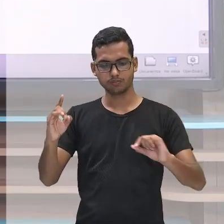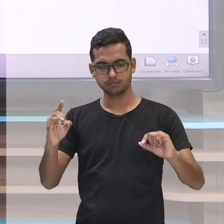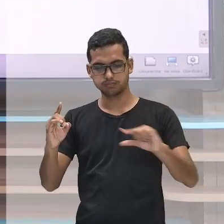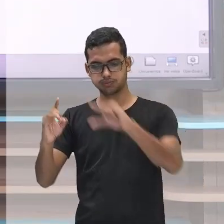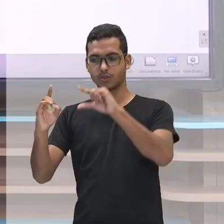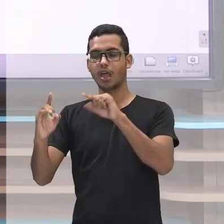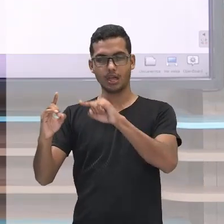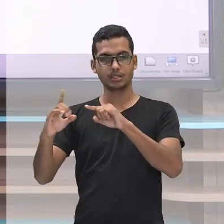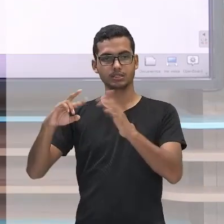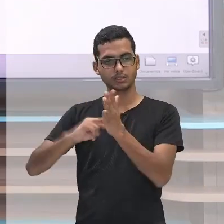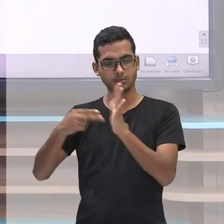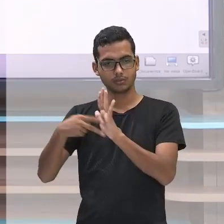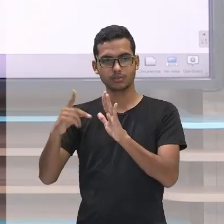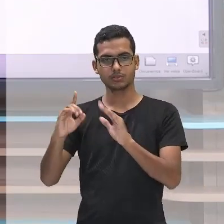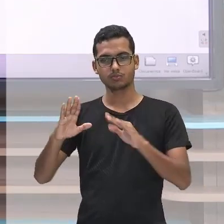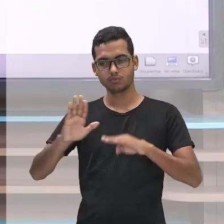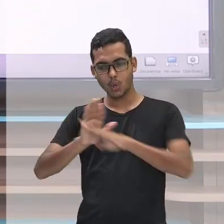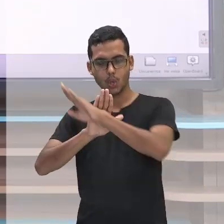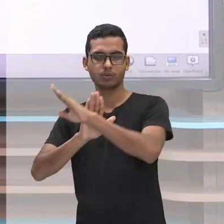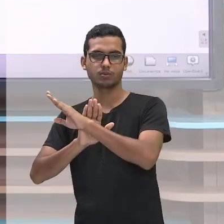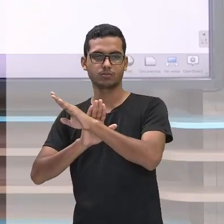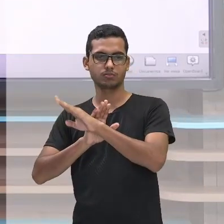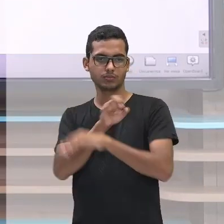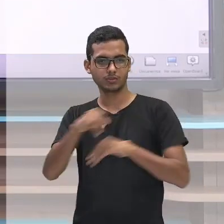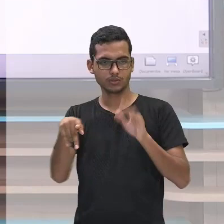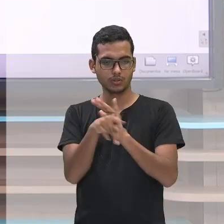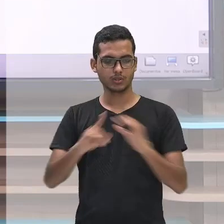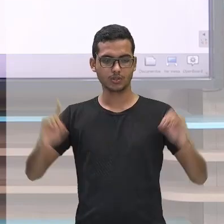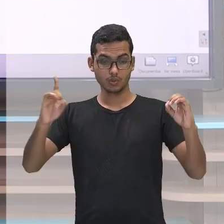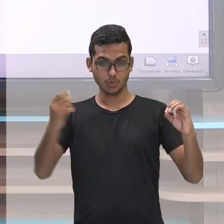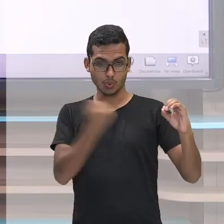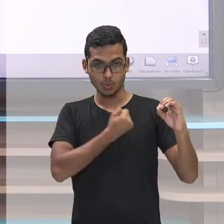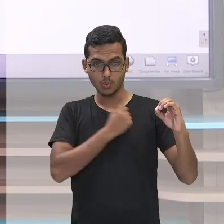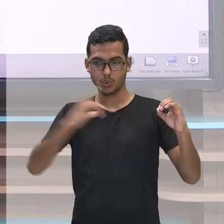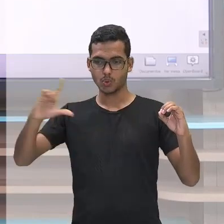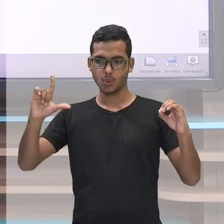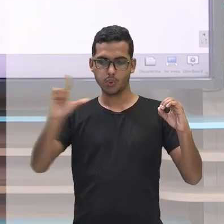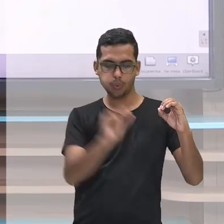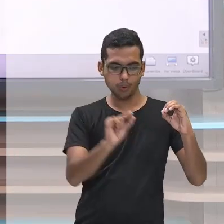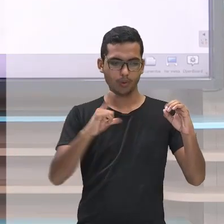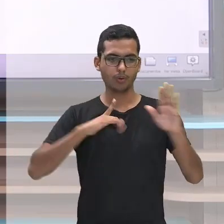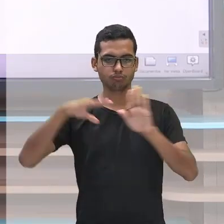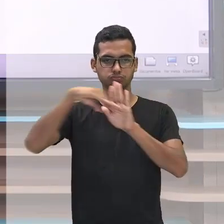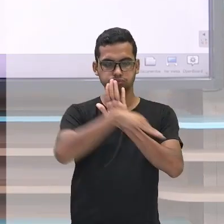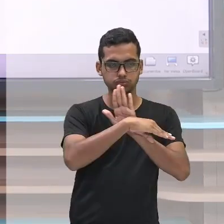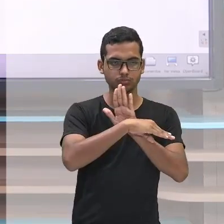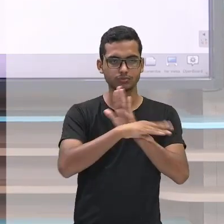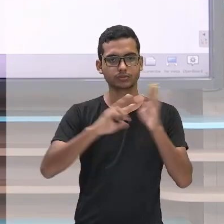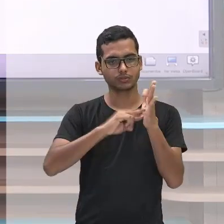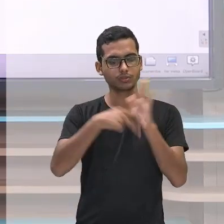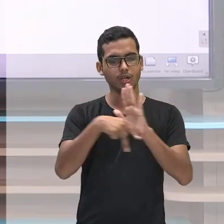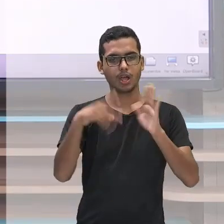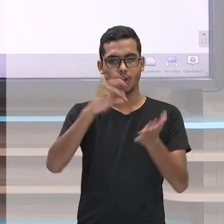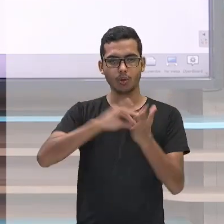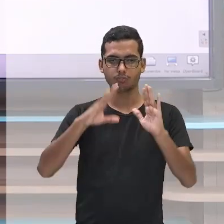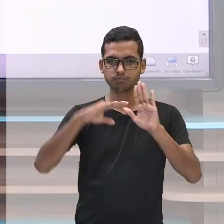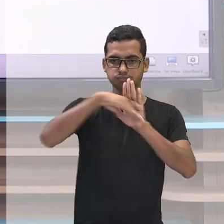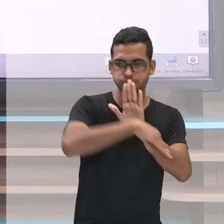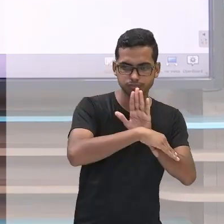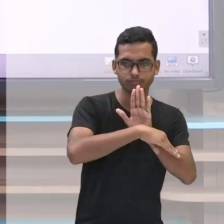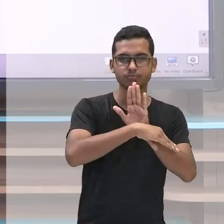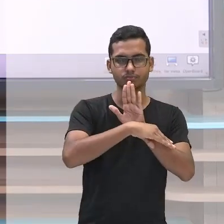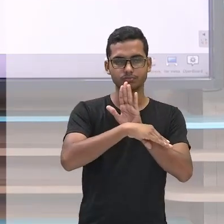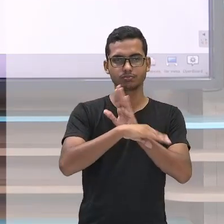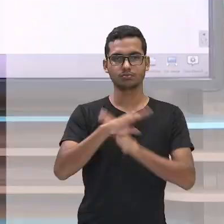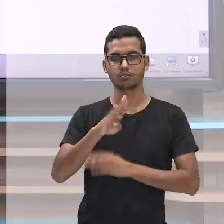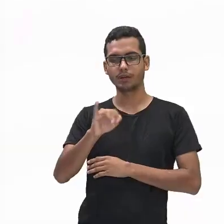alto, tá bom? Ou alto, né? E quanto mais próximo de 0, esse indicador ele é um indicador baixo. E aí nós temos